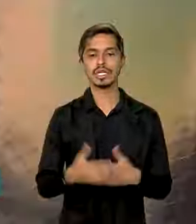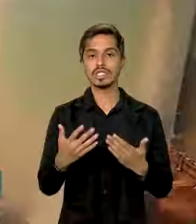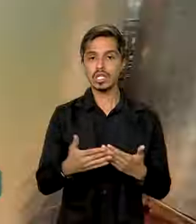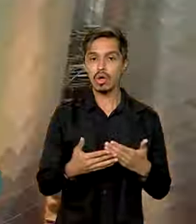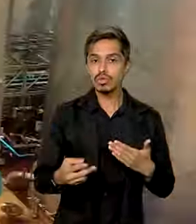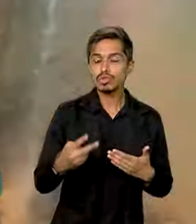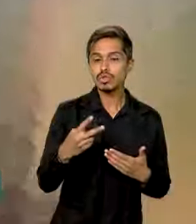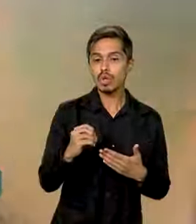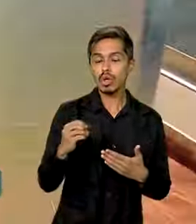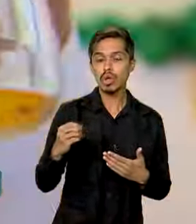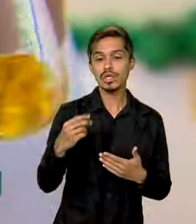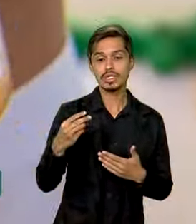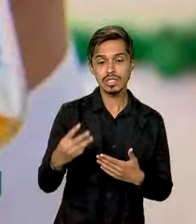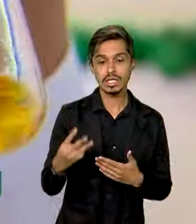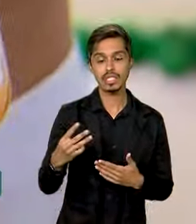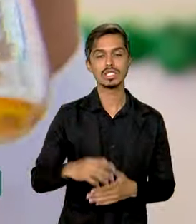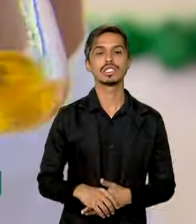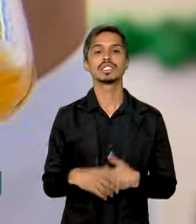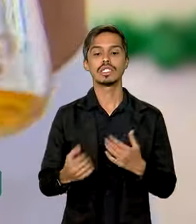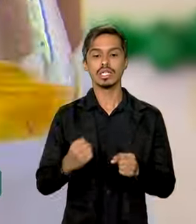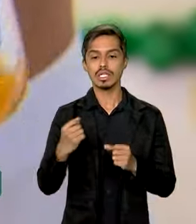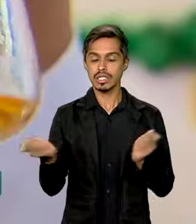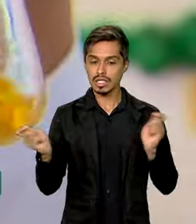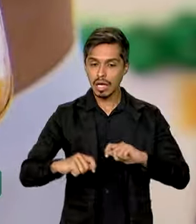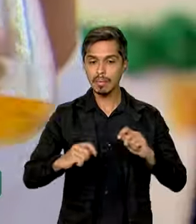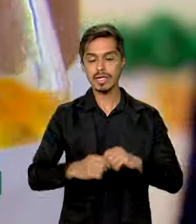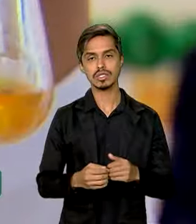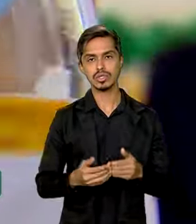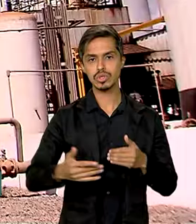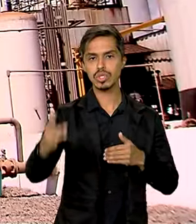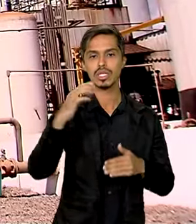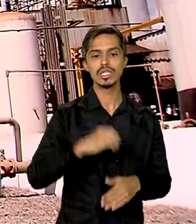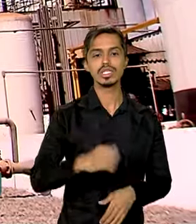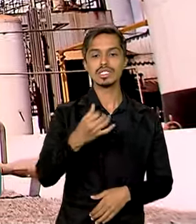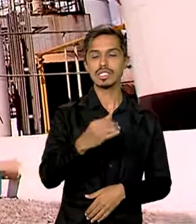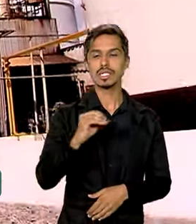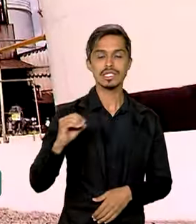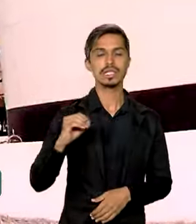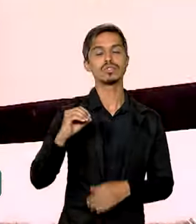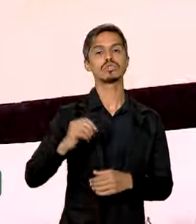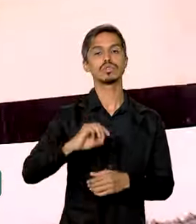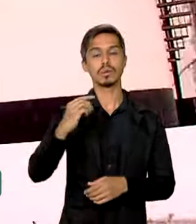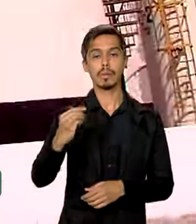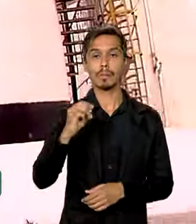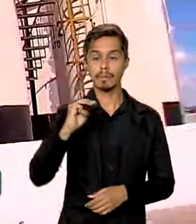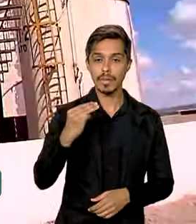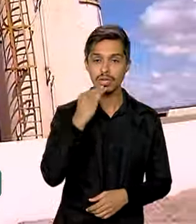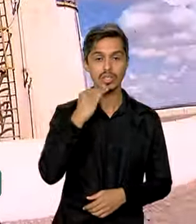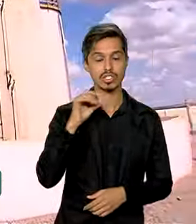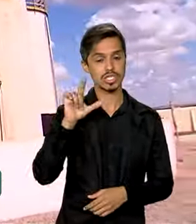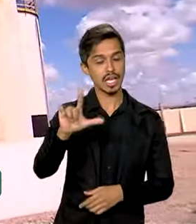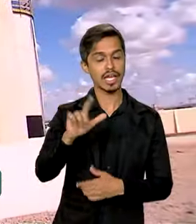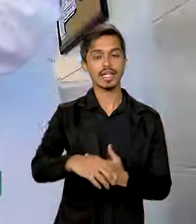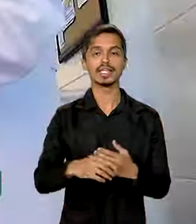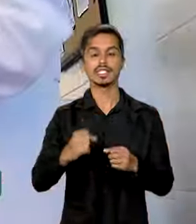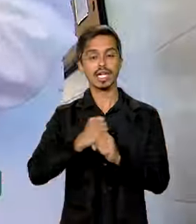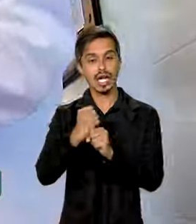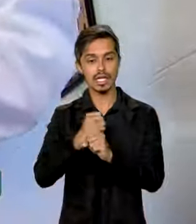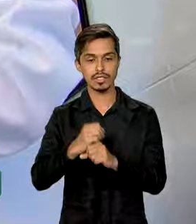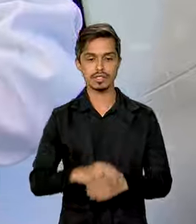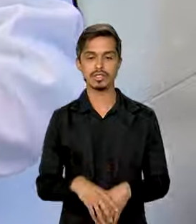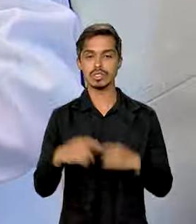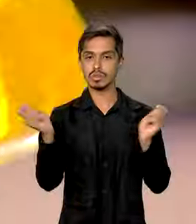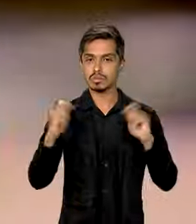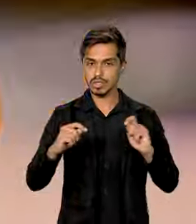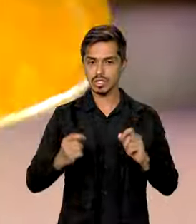capacidade instalada de geração chegue a 600 milhões de litros anuais, com a implantação de 8 novas unidades de produção